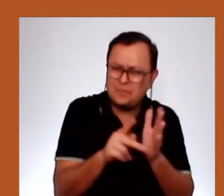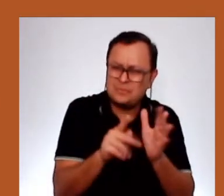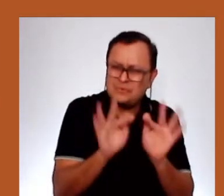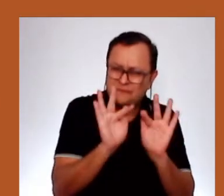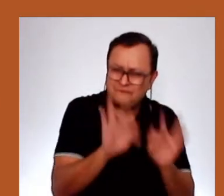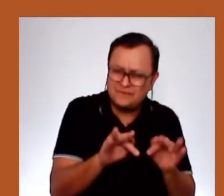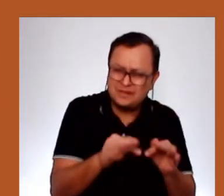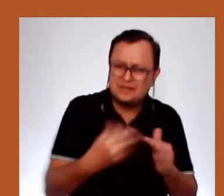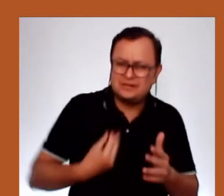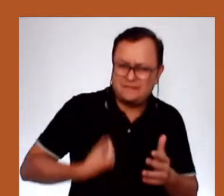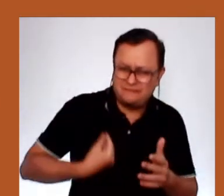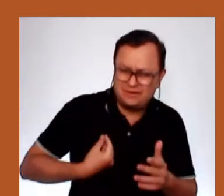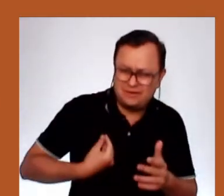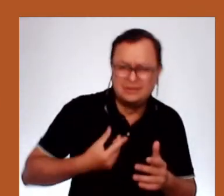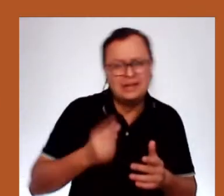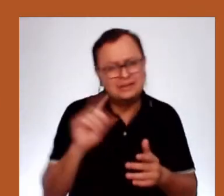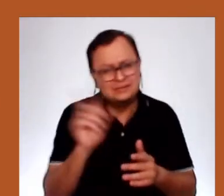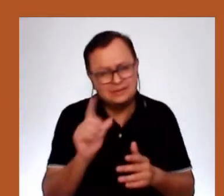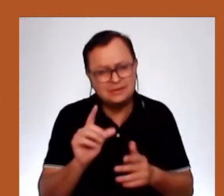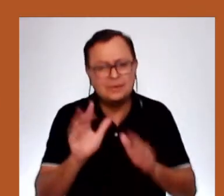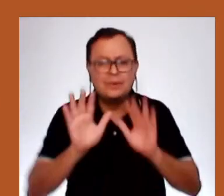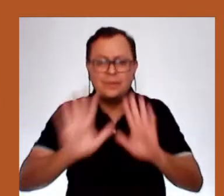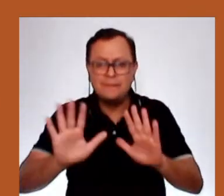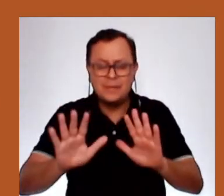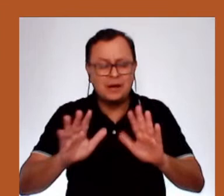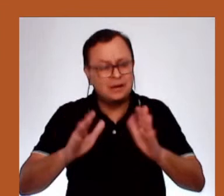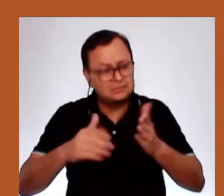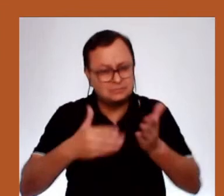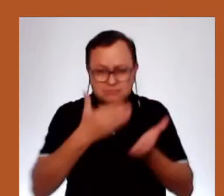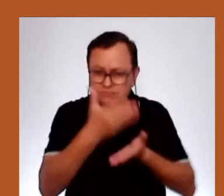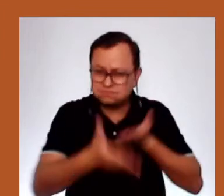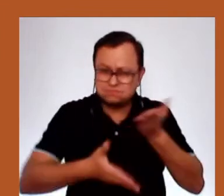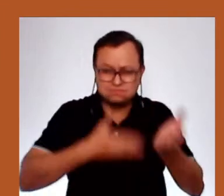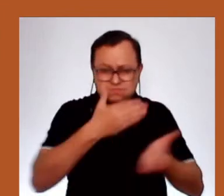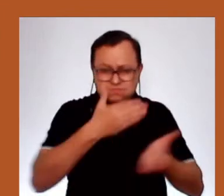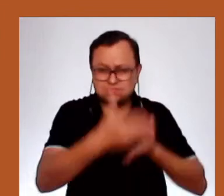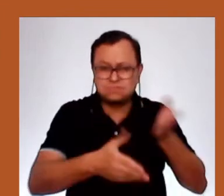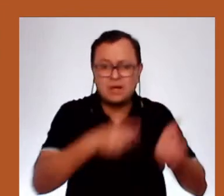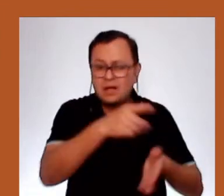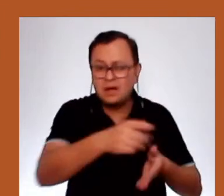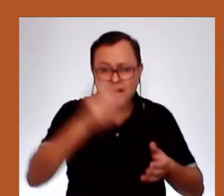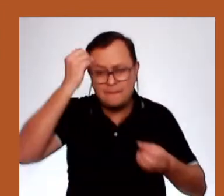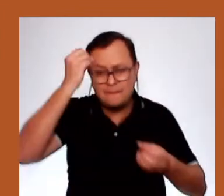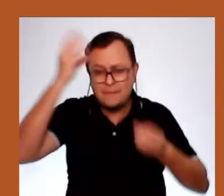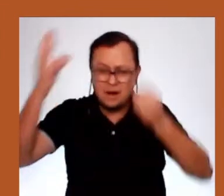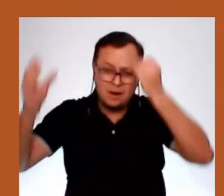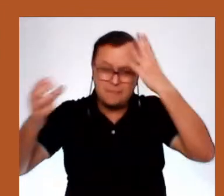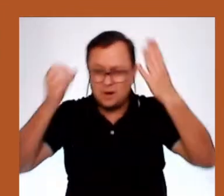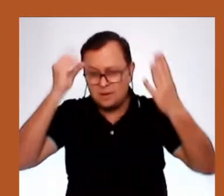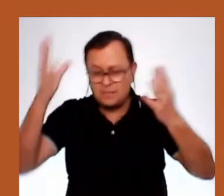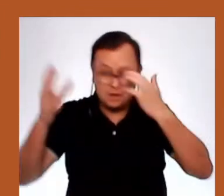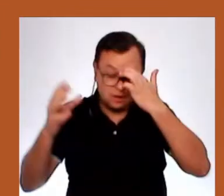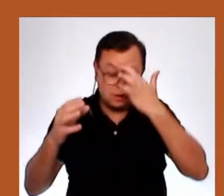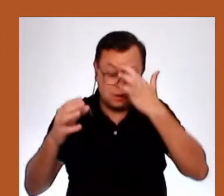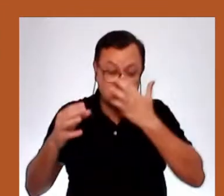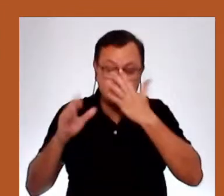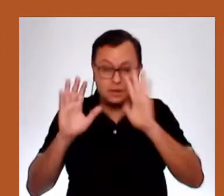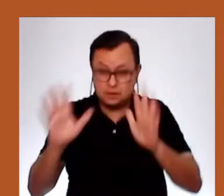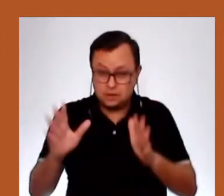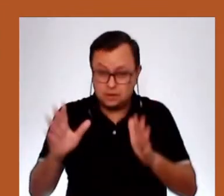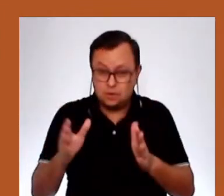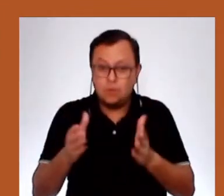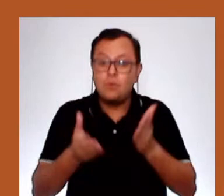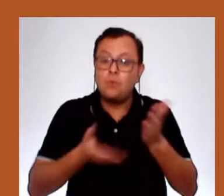ativa, progressiva, sem possibilidade de cura até o momento. Então, gente, cuidado paliativo não é cuidado para fim de